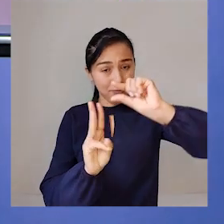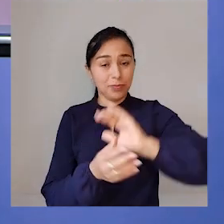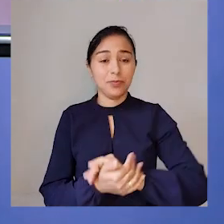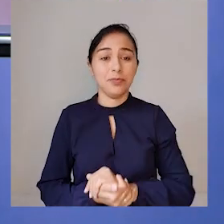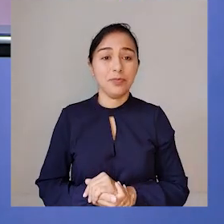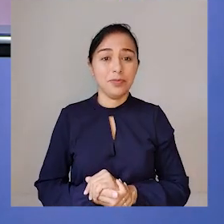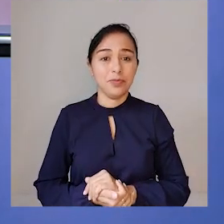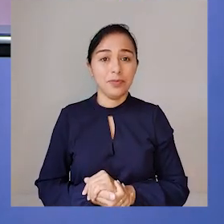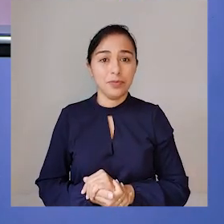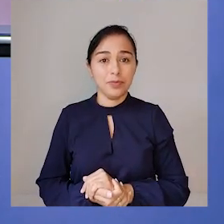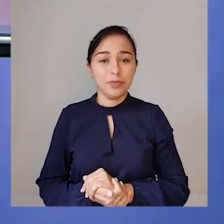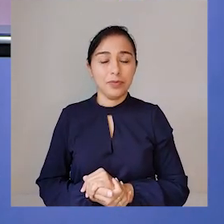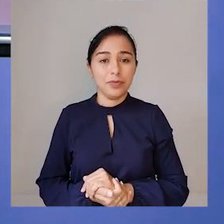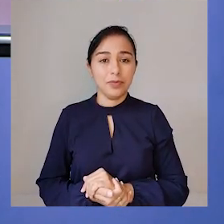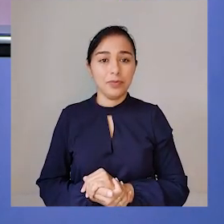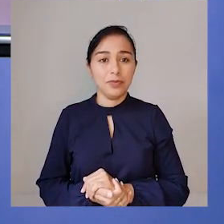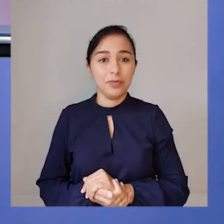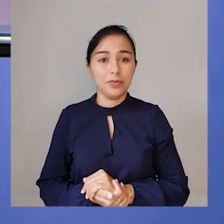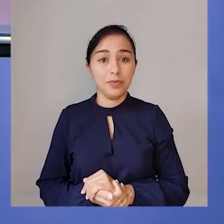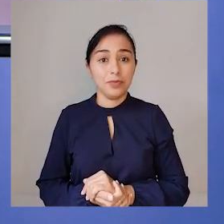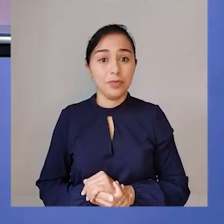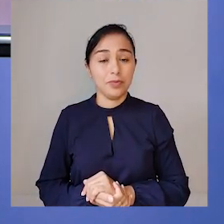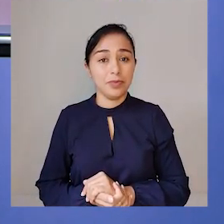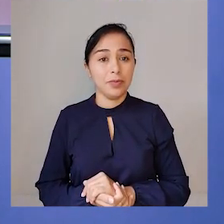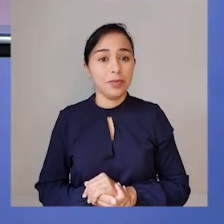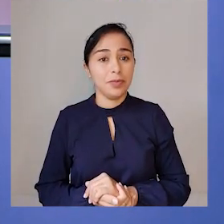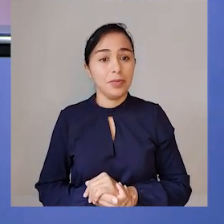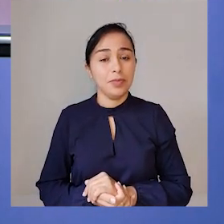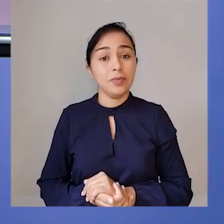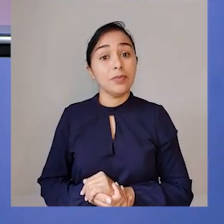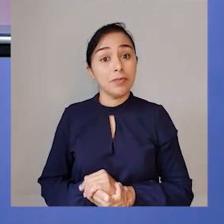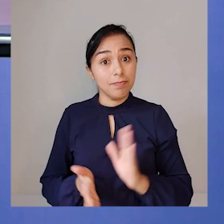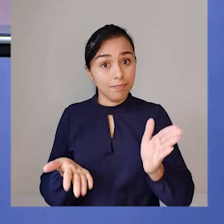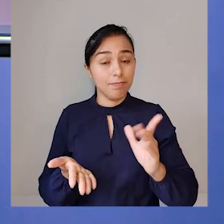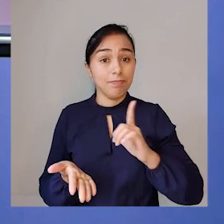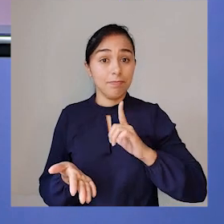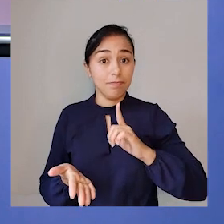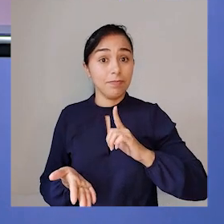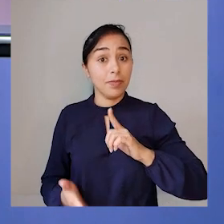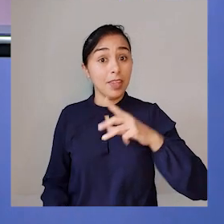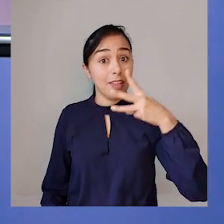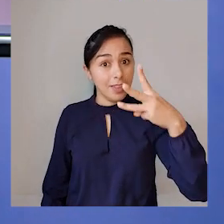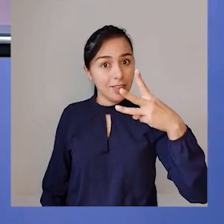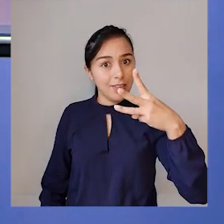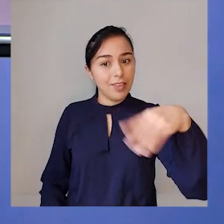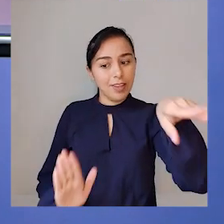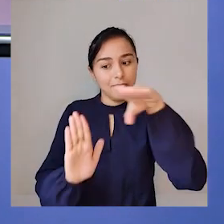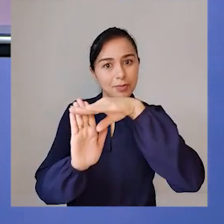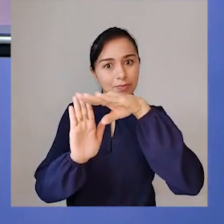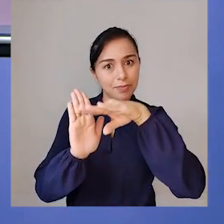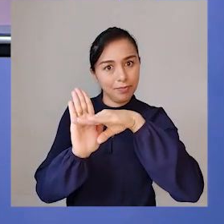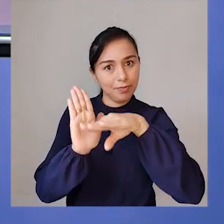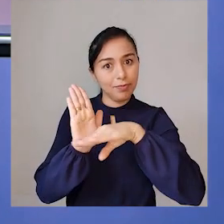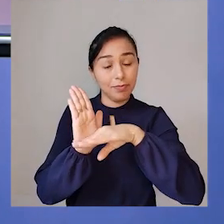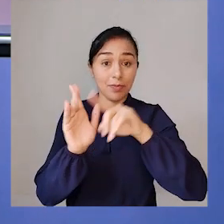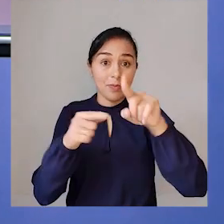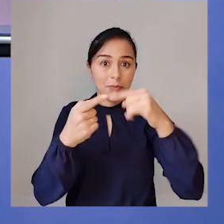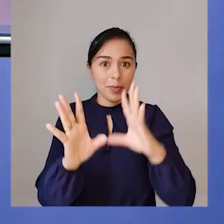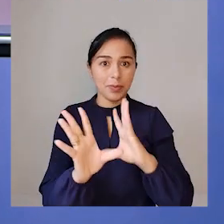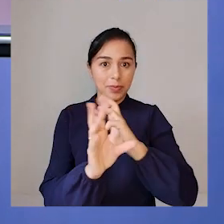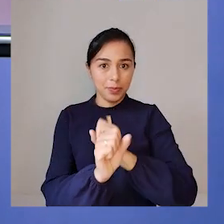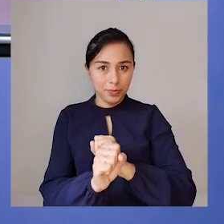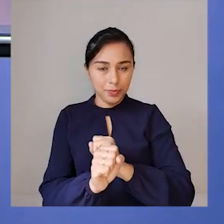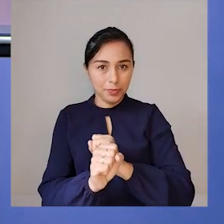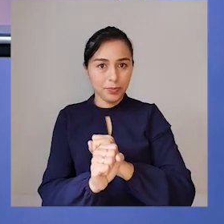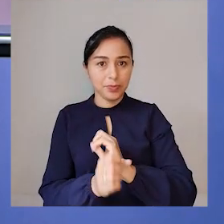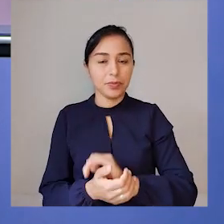nesse exemplo nós vamos pegar as 3 parcelas e realizar a soma. Eu vou iniciar aqui pelo número